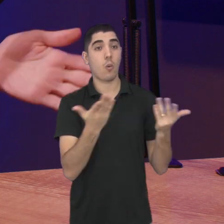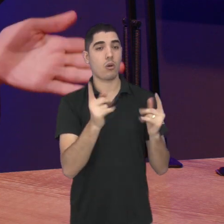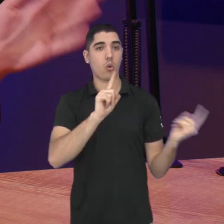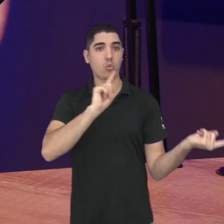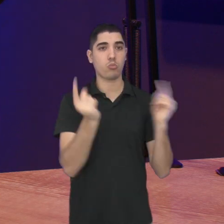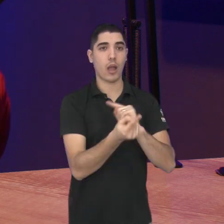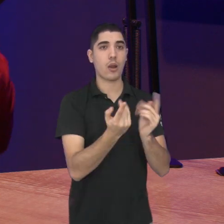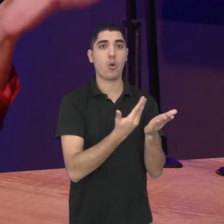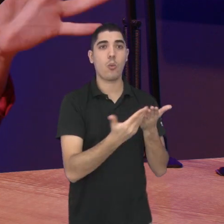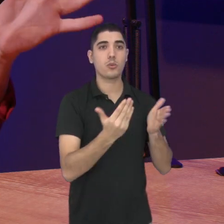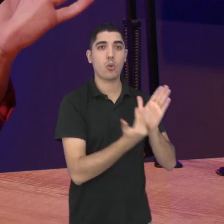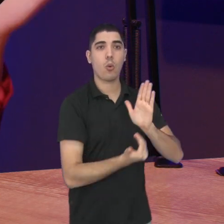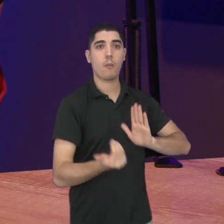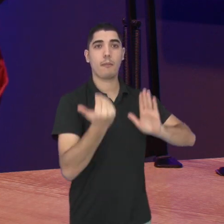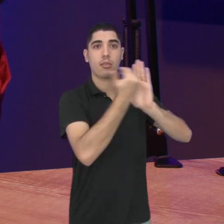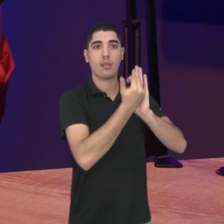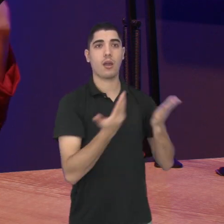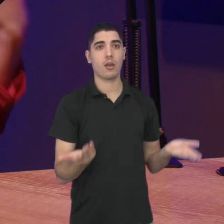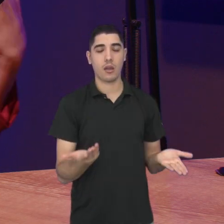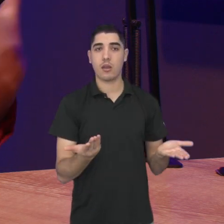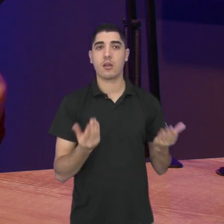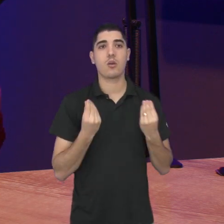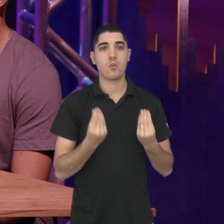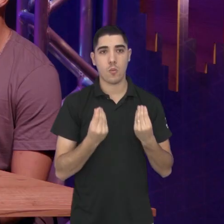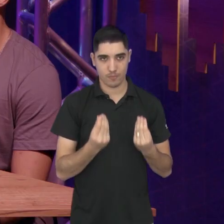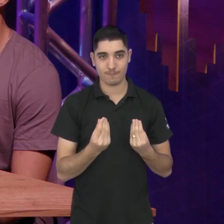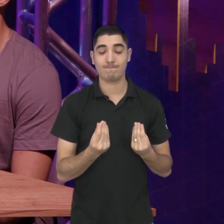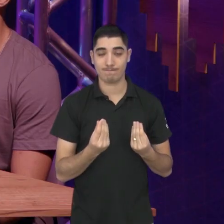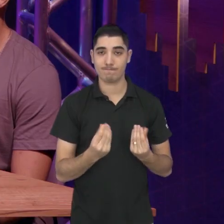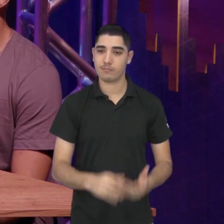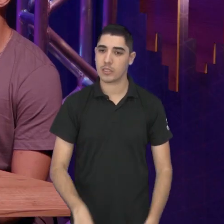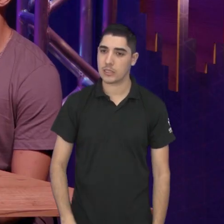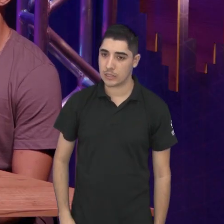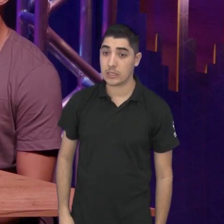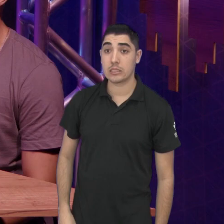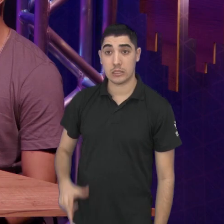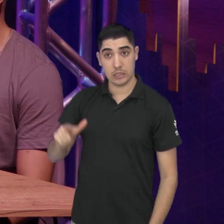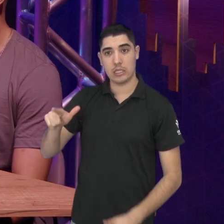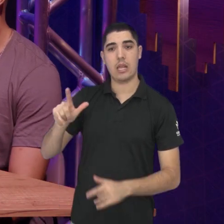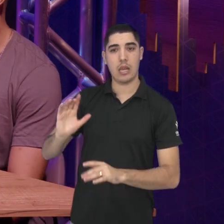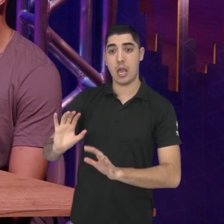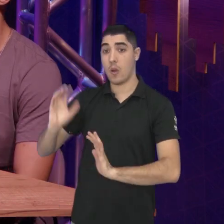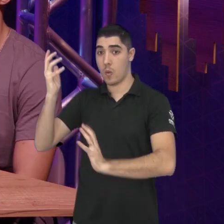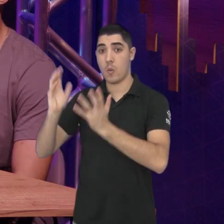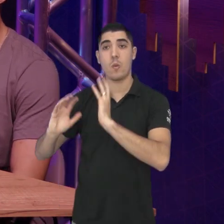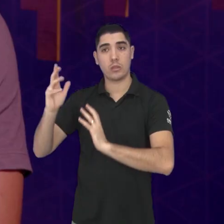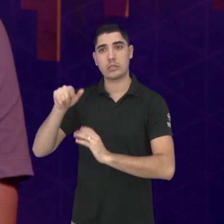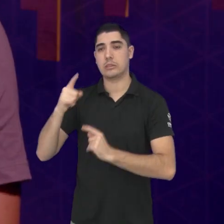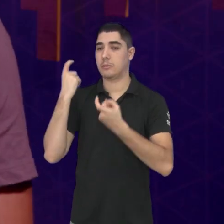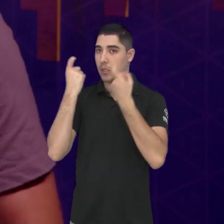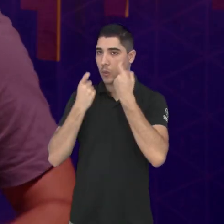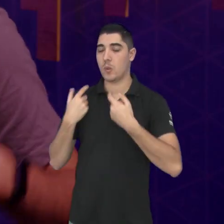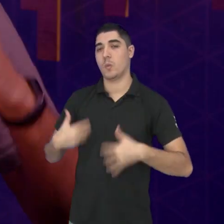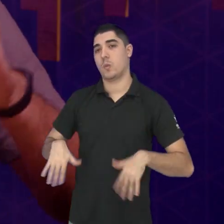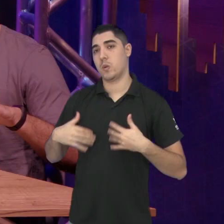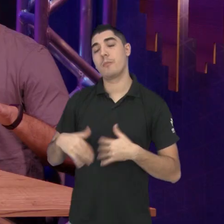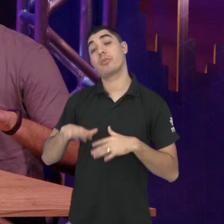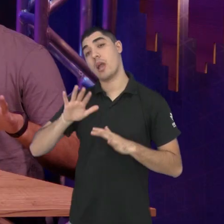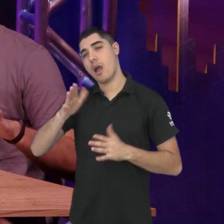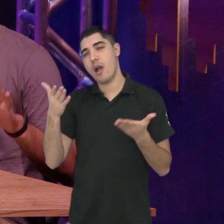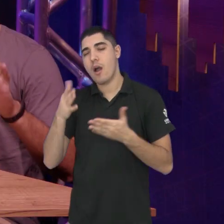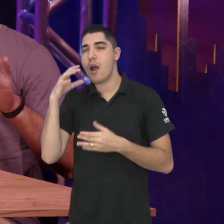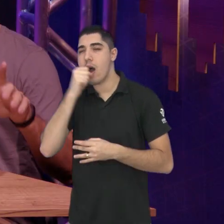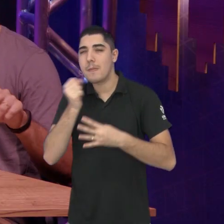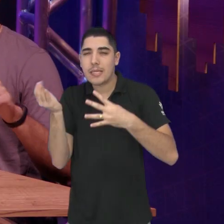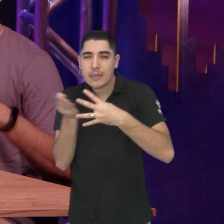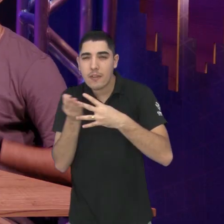ficar na história, de ser esquecido, não, tem aumentado nos últimos anos. E exponencialmente, né? Que Exato. é bastante preocupante. A gente